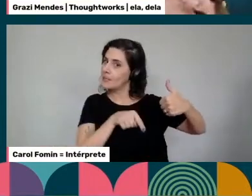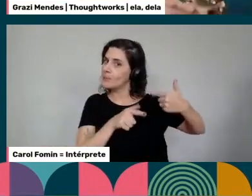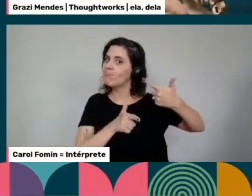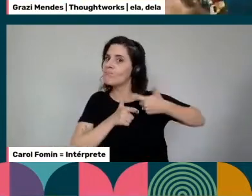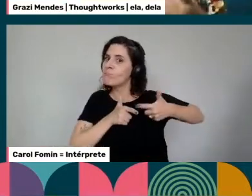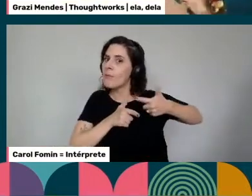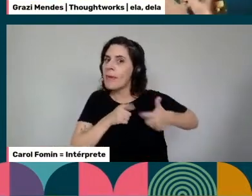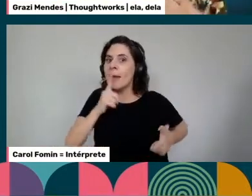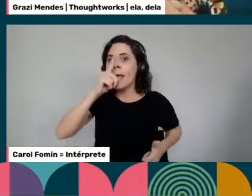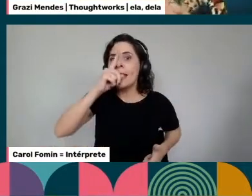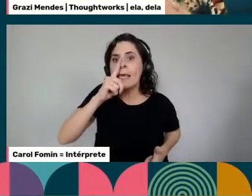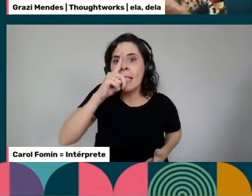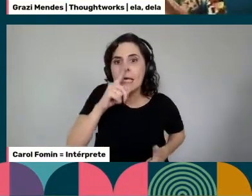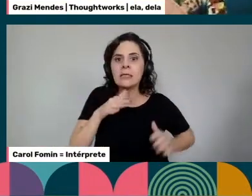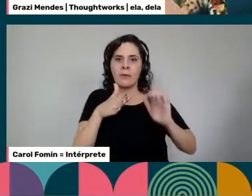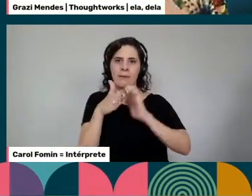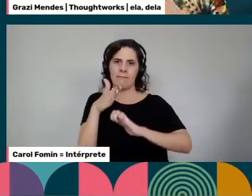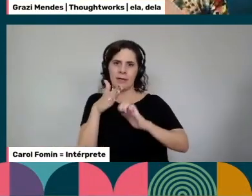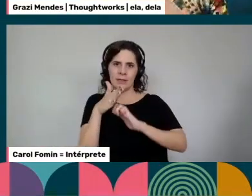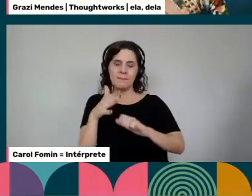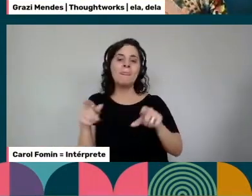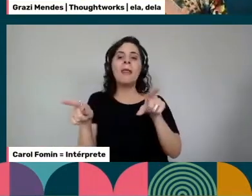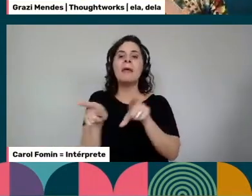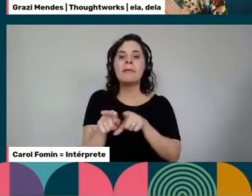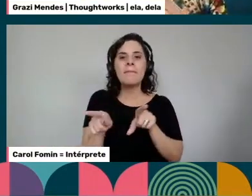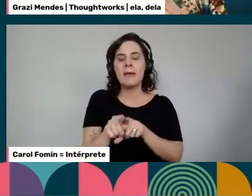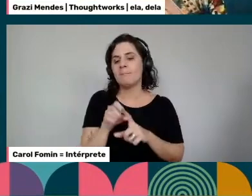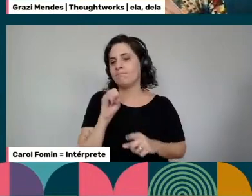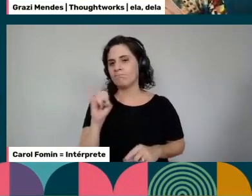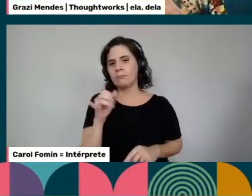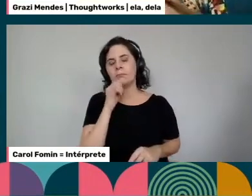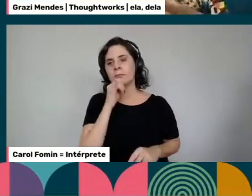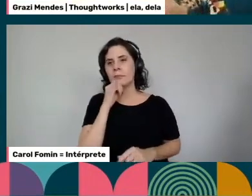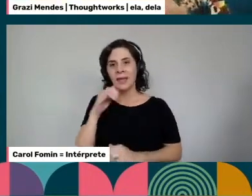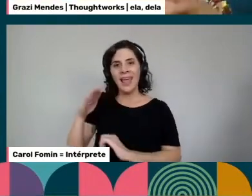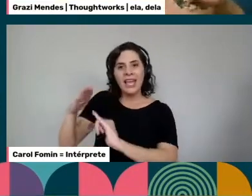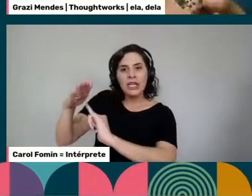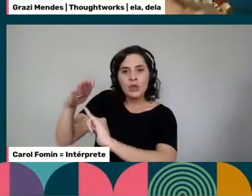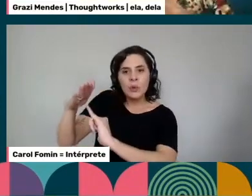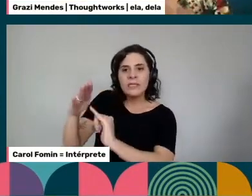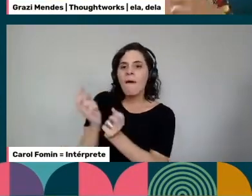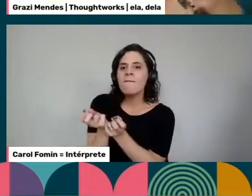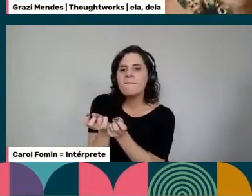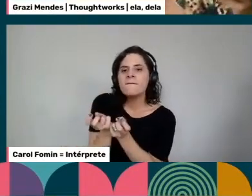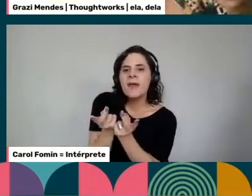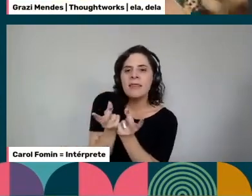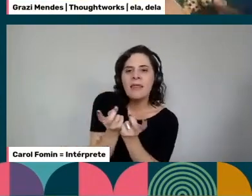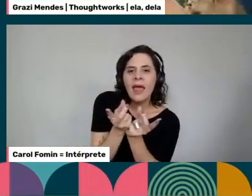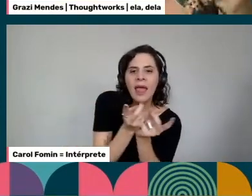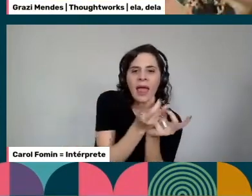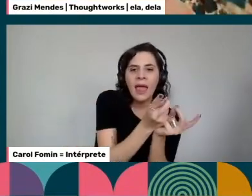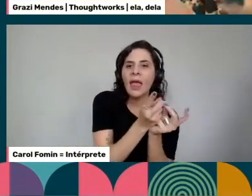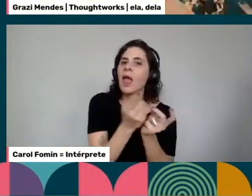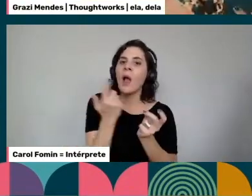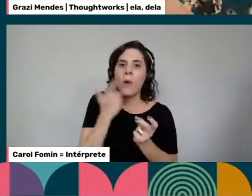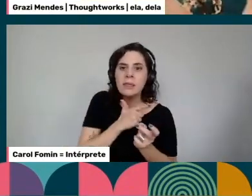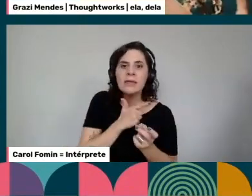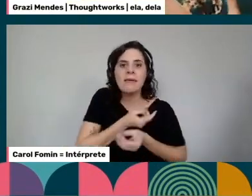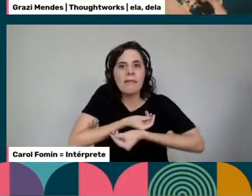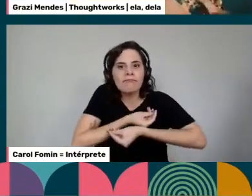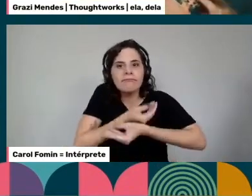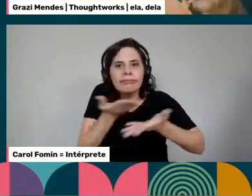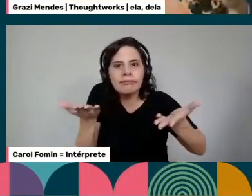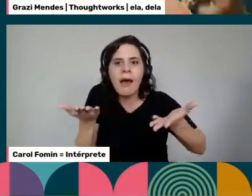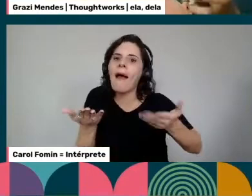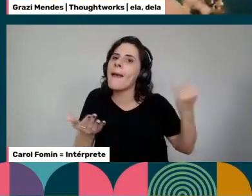que vender também é algo que é importante para as organizações, e os consumidores já vêm fazendo